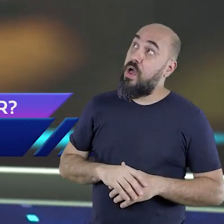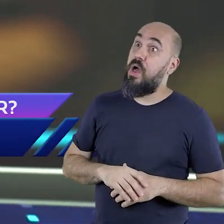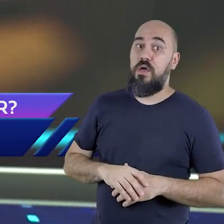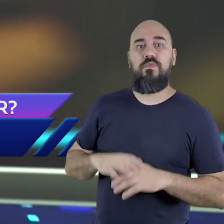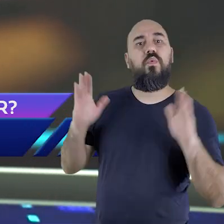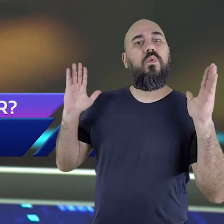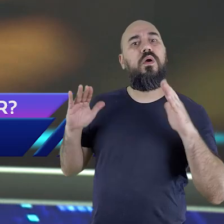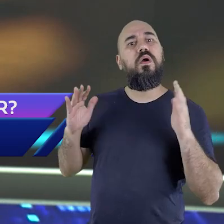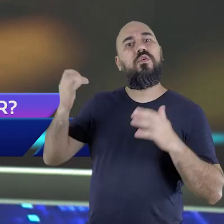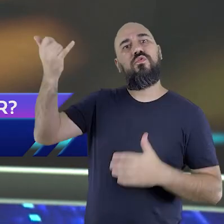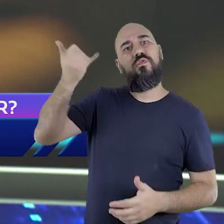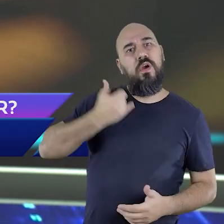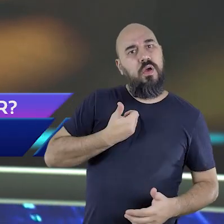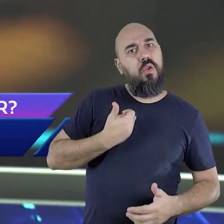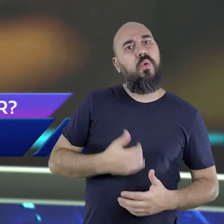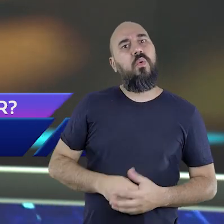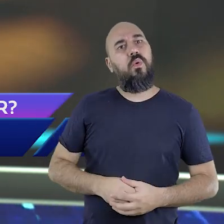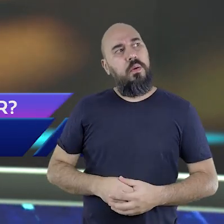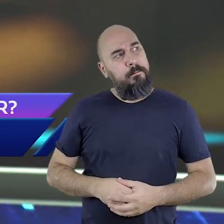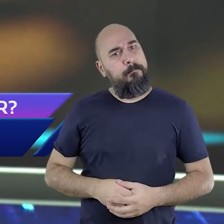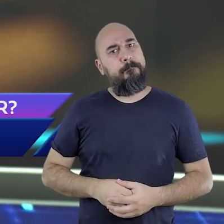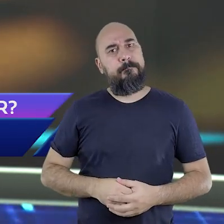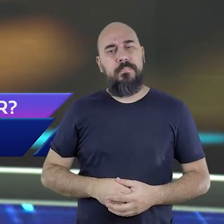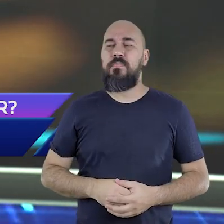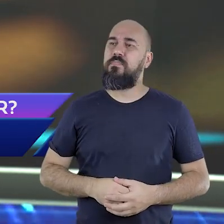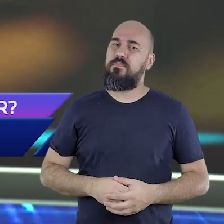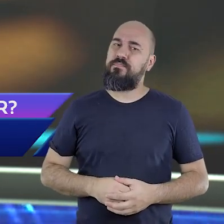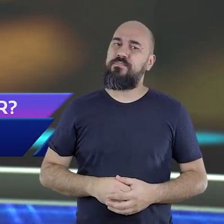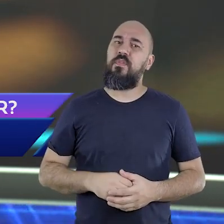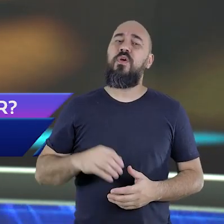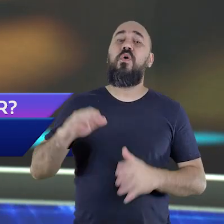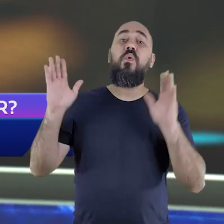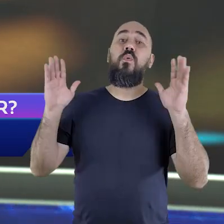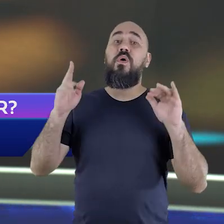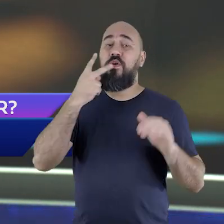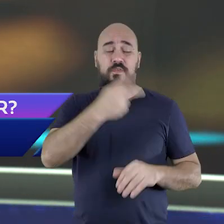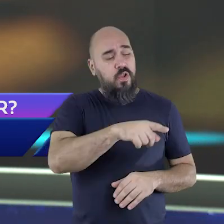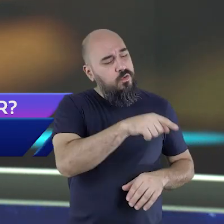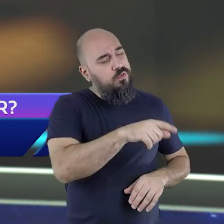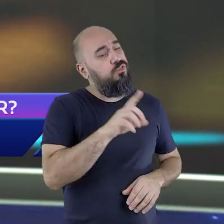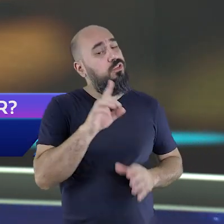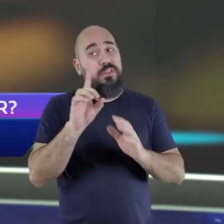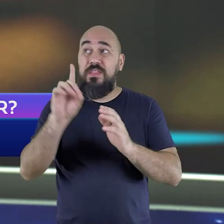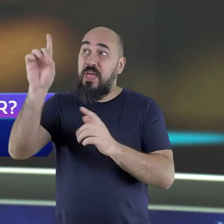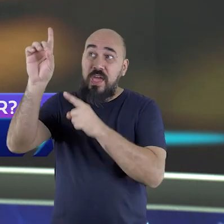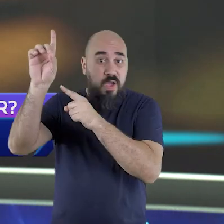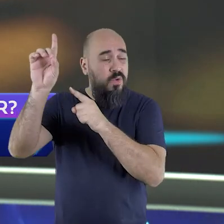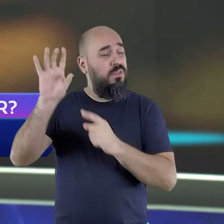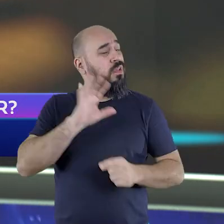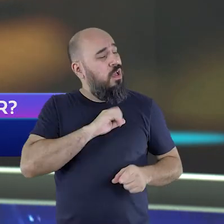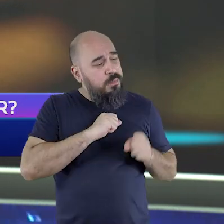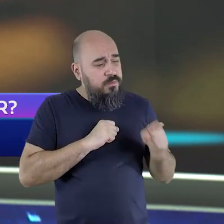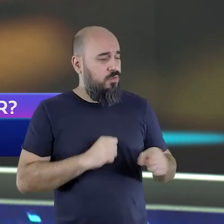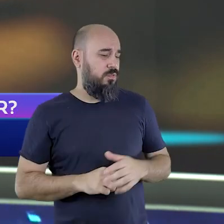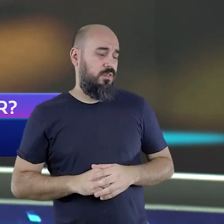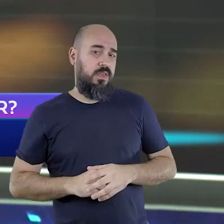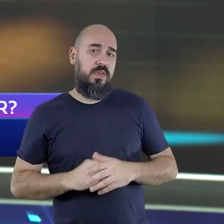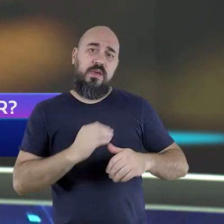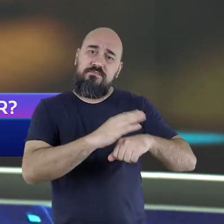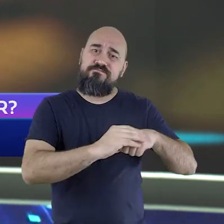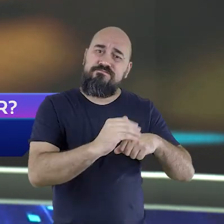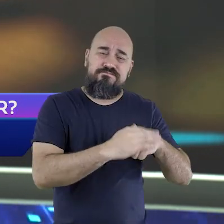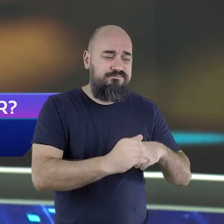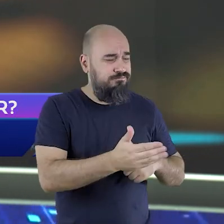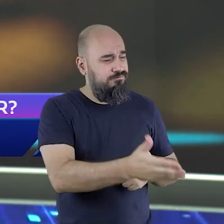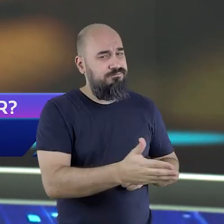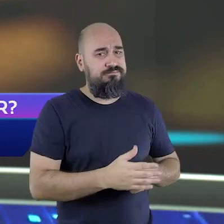anjo. E o anjo diz: você é amado por Deus. Você,